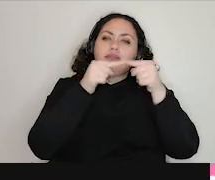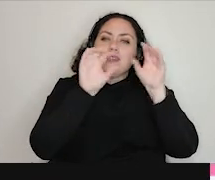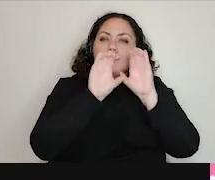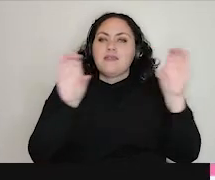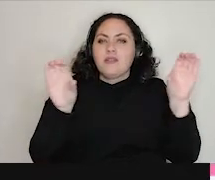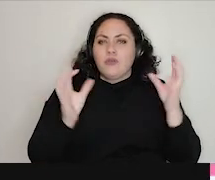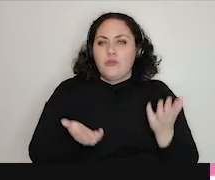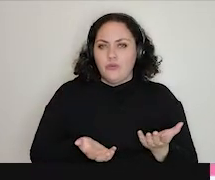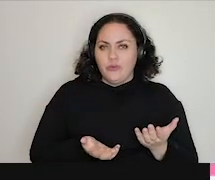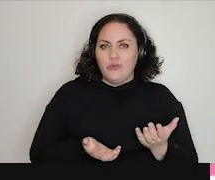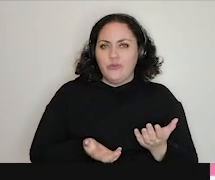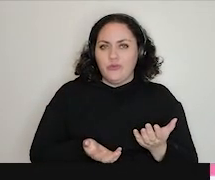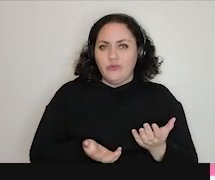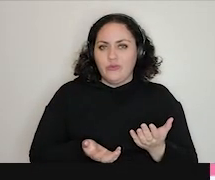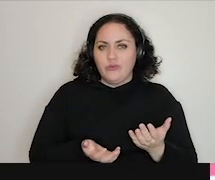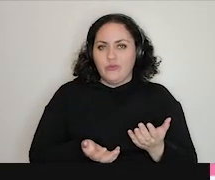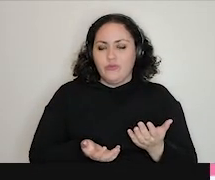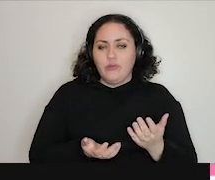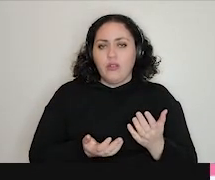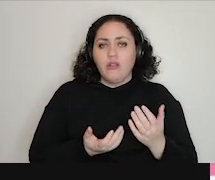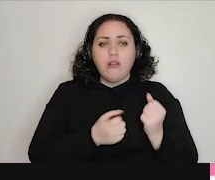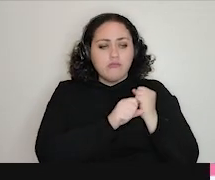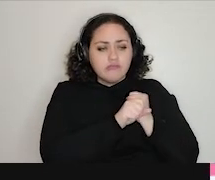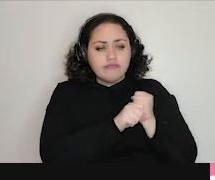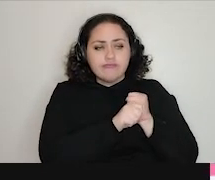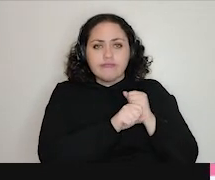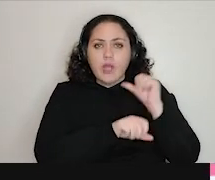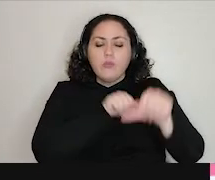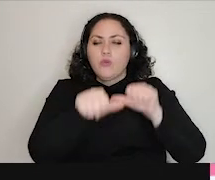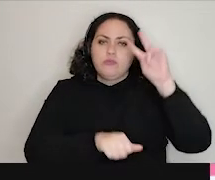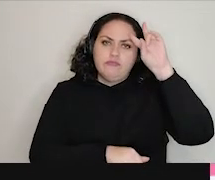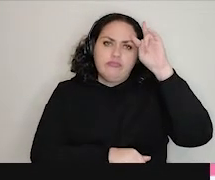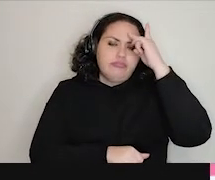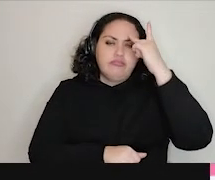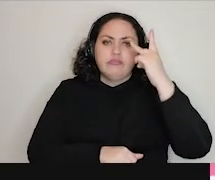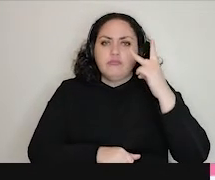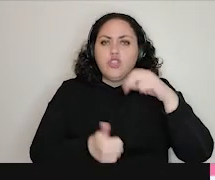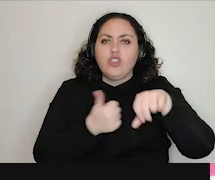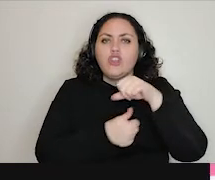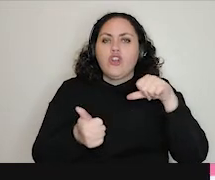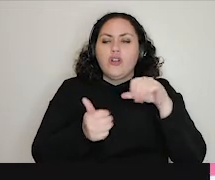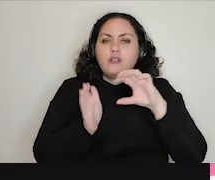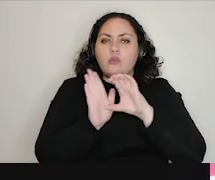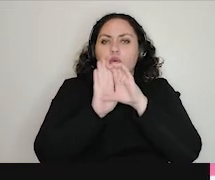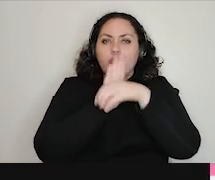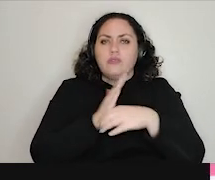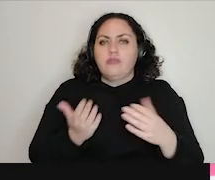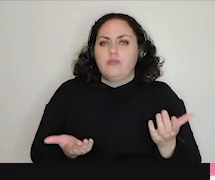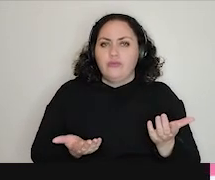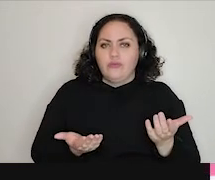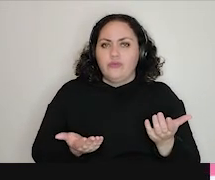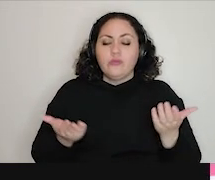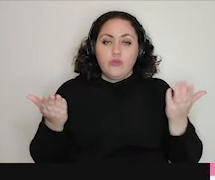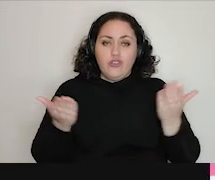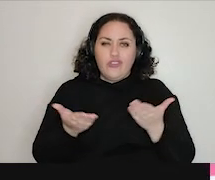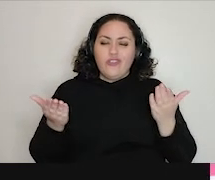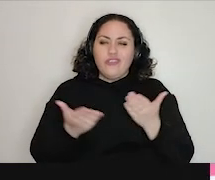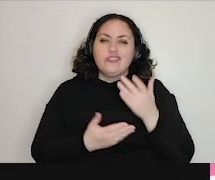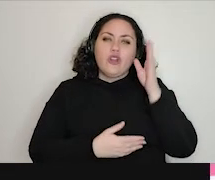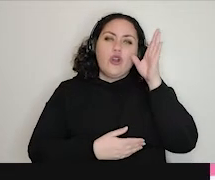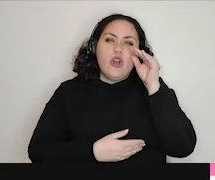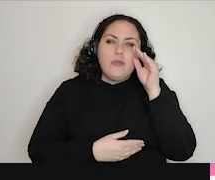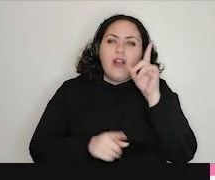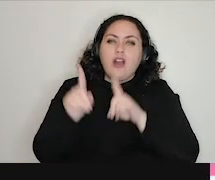como o céu. Foram algumas centenas de anos e se mudou completamente, né? Inclusive,